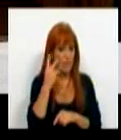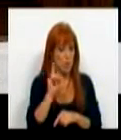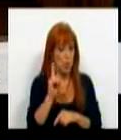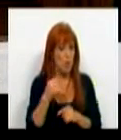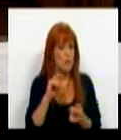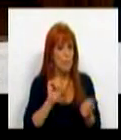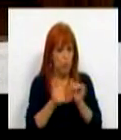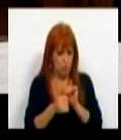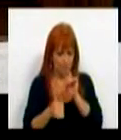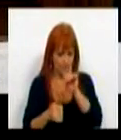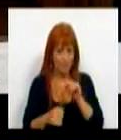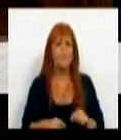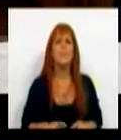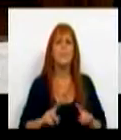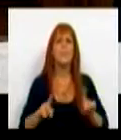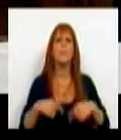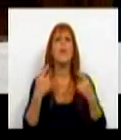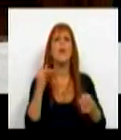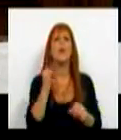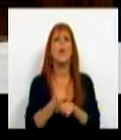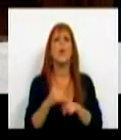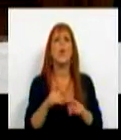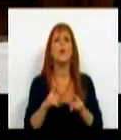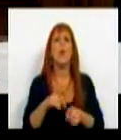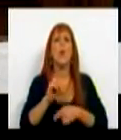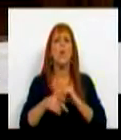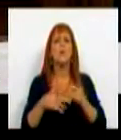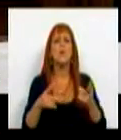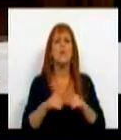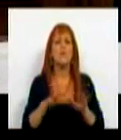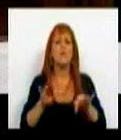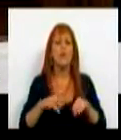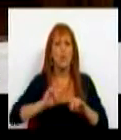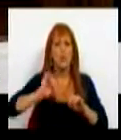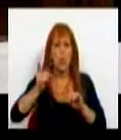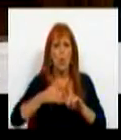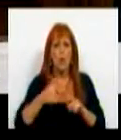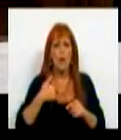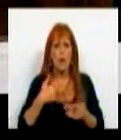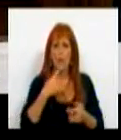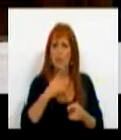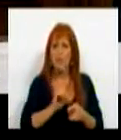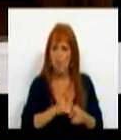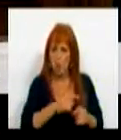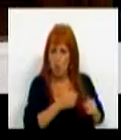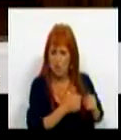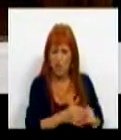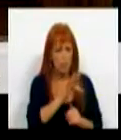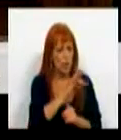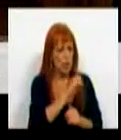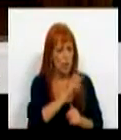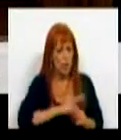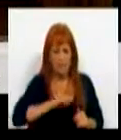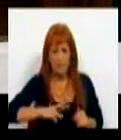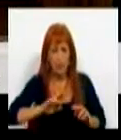que ela mudou, e a outra corresponde àquilo que foi o final do ano. E, portanto, eu agora vou dizer, dos 440